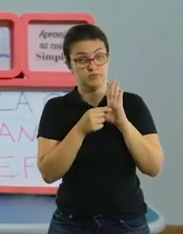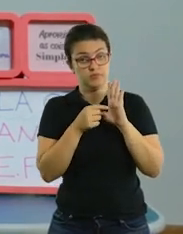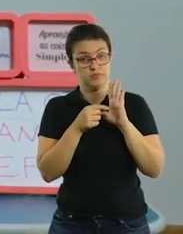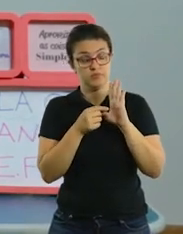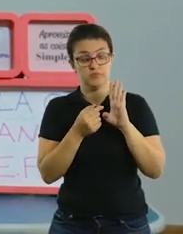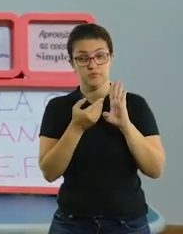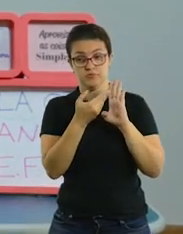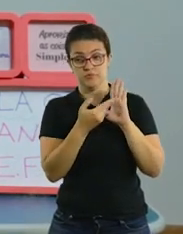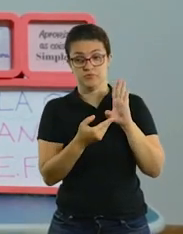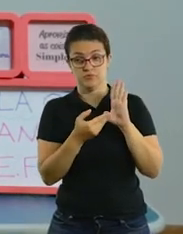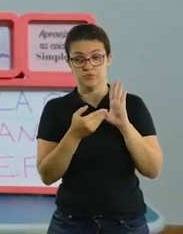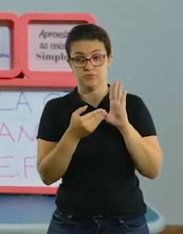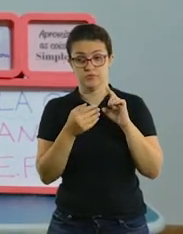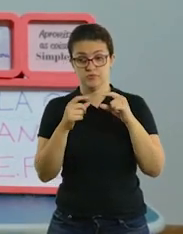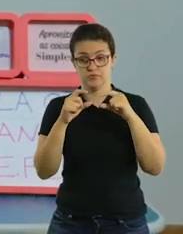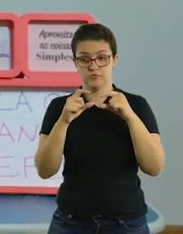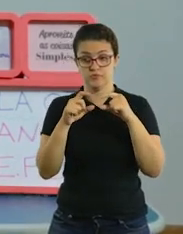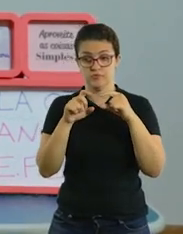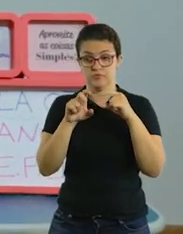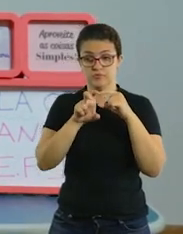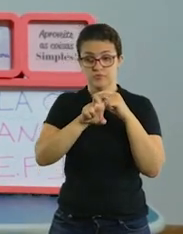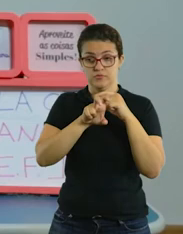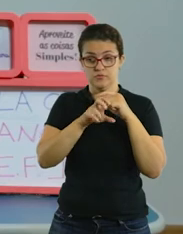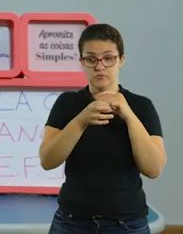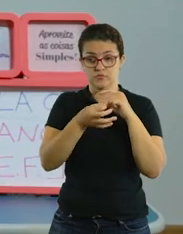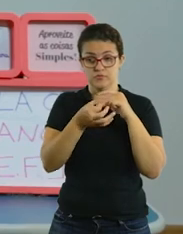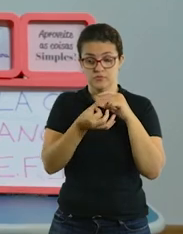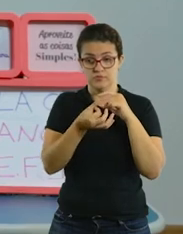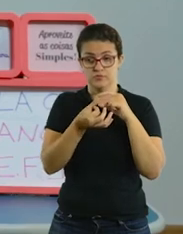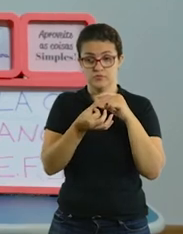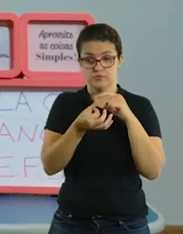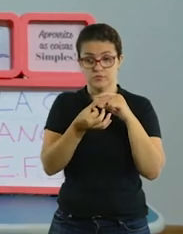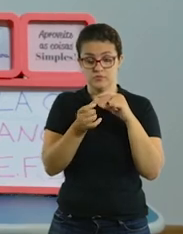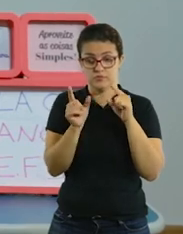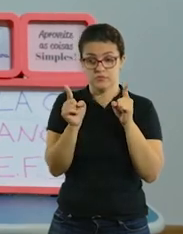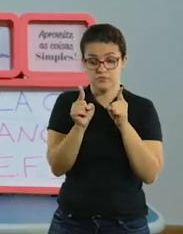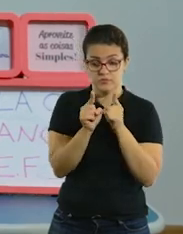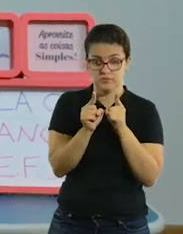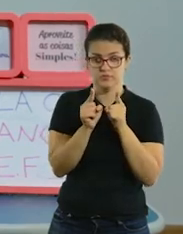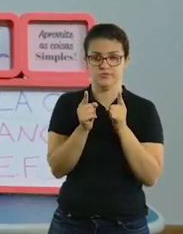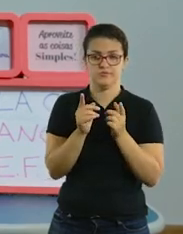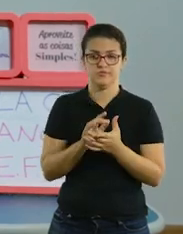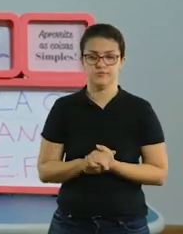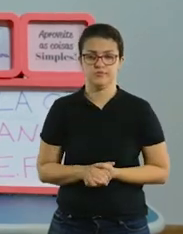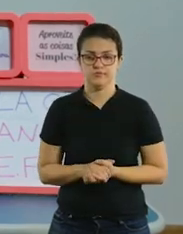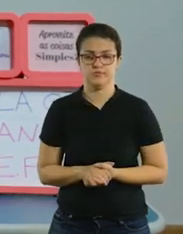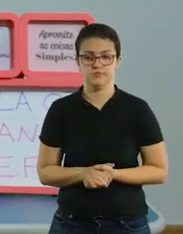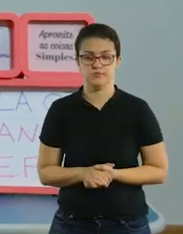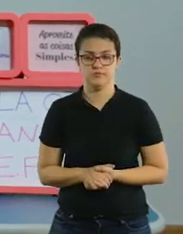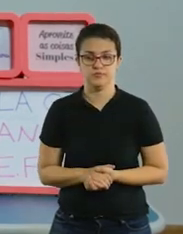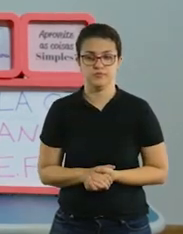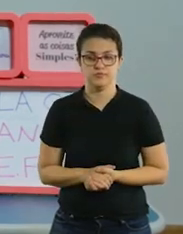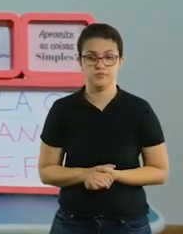nesse formato. O menor número é o 56, então por isso ele ficou menor.